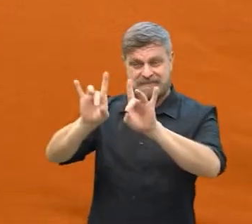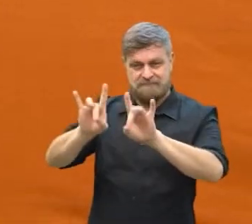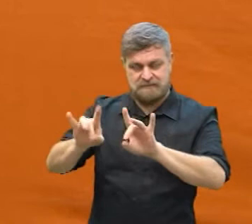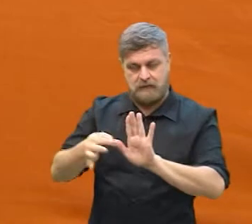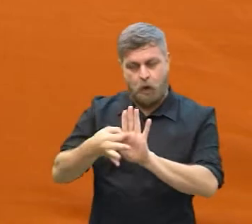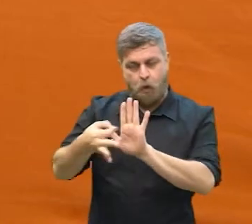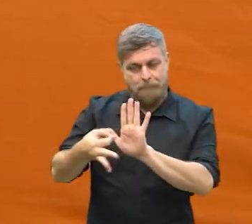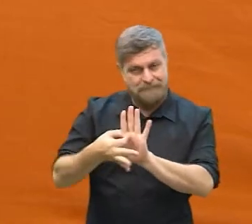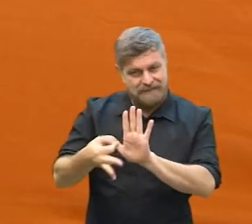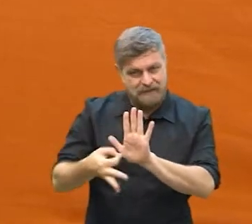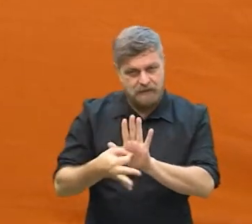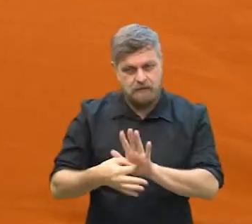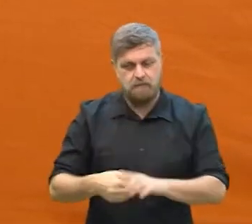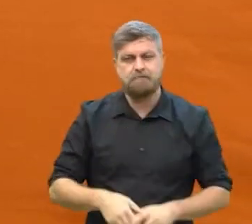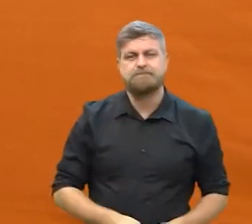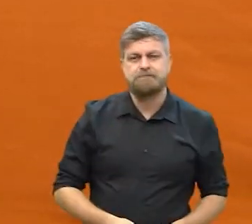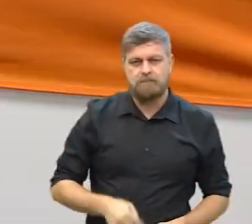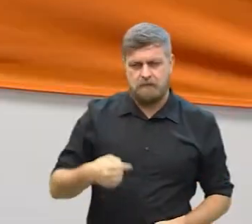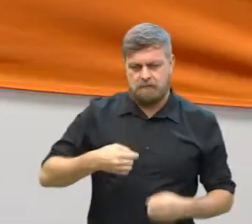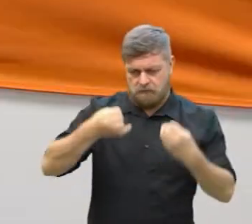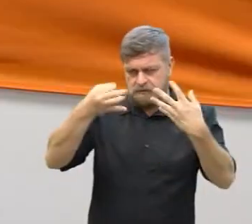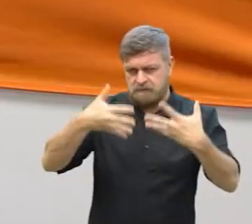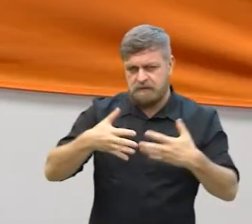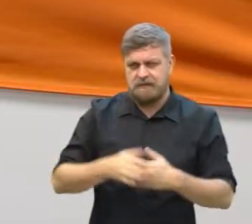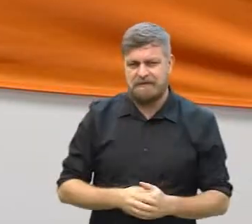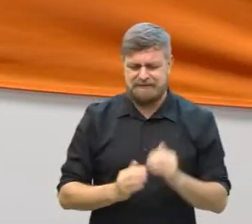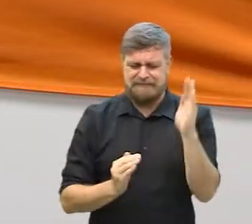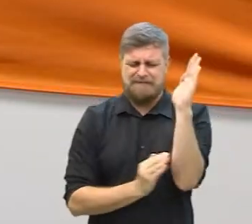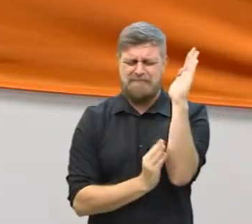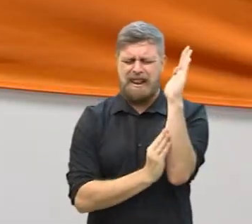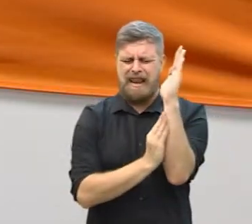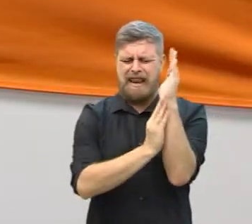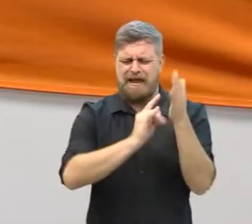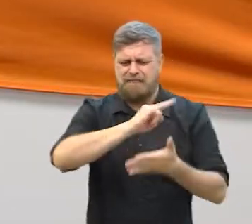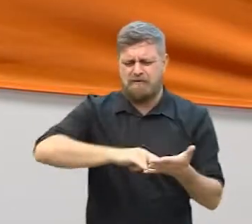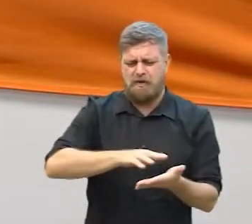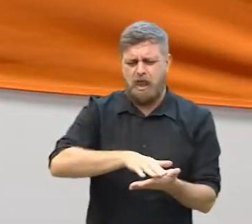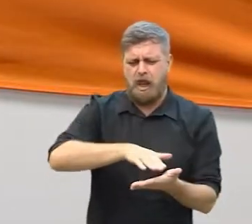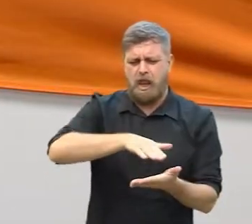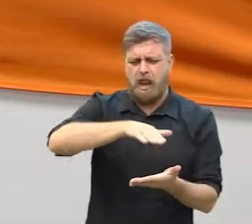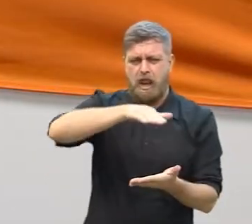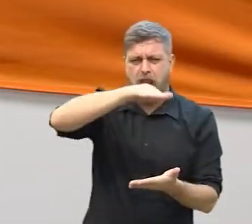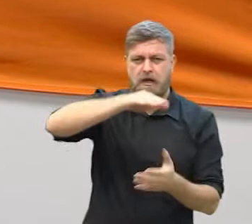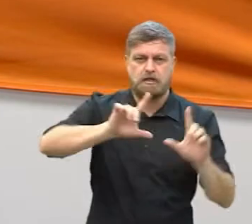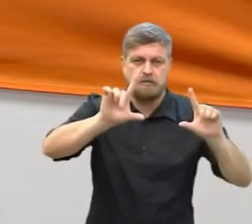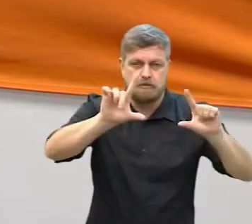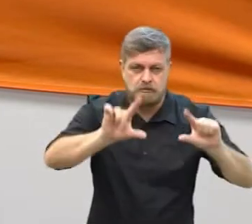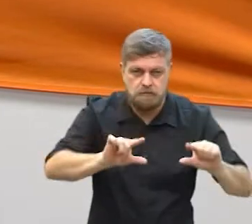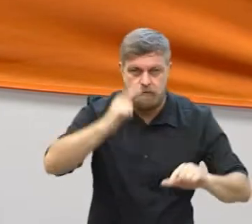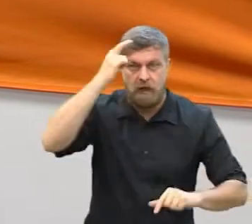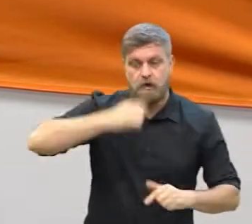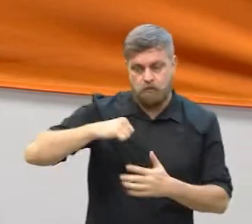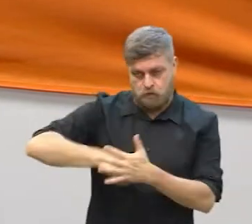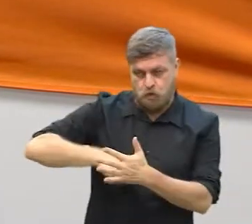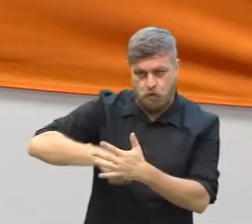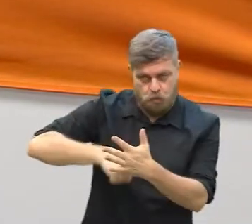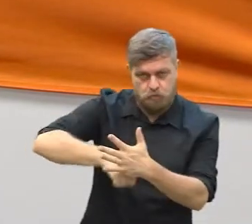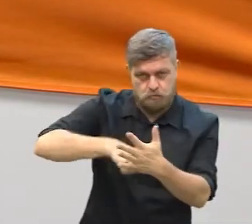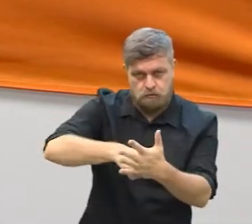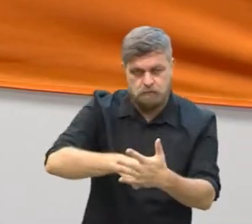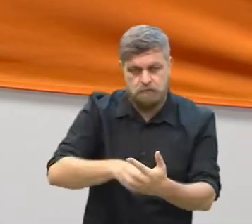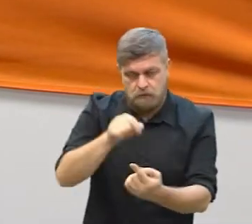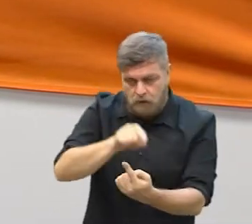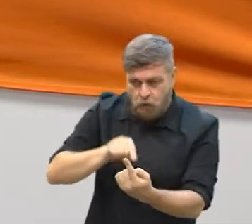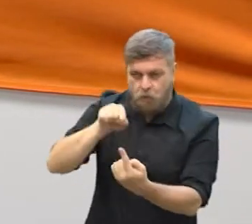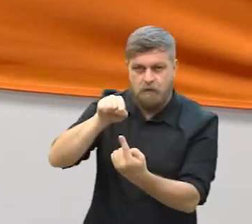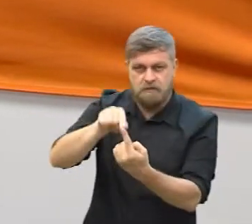O parlamentar justifica o seu pedido. A desburocratização é uma das principais bandeiras que eu defendo e ela vem